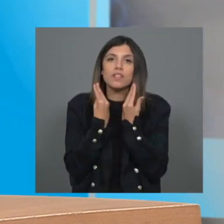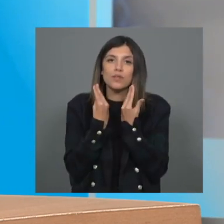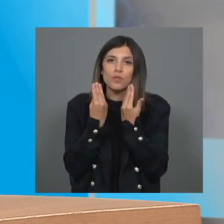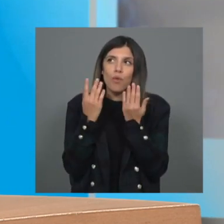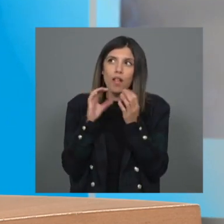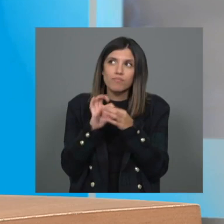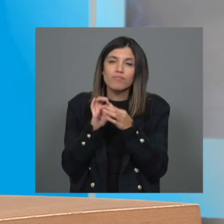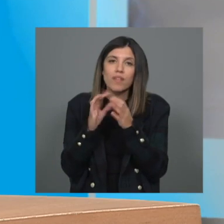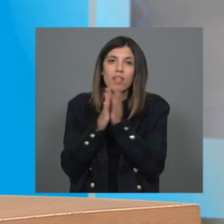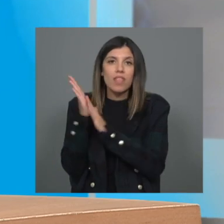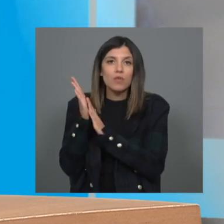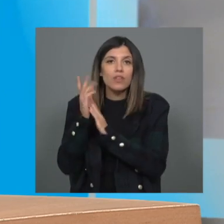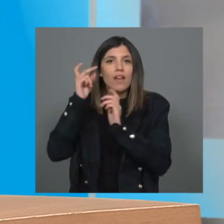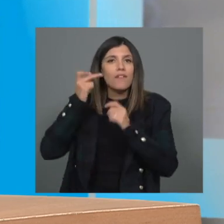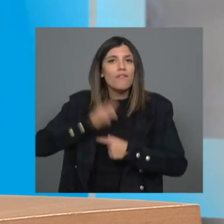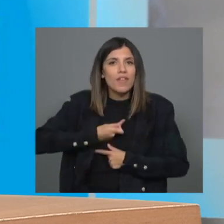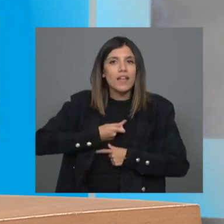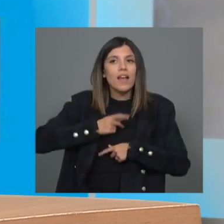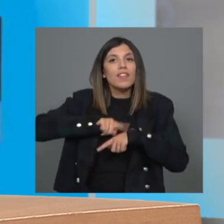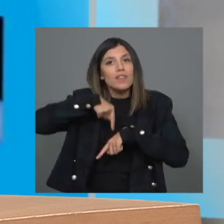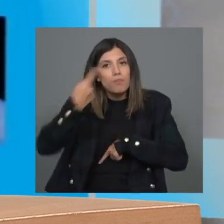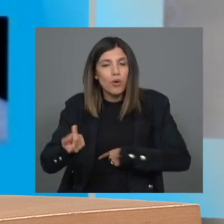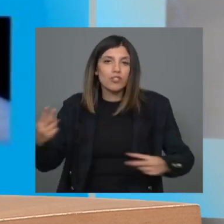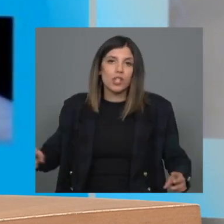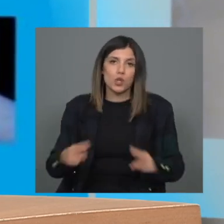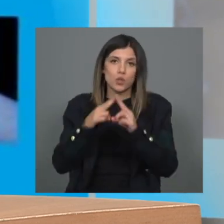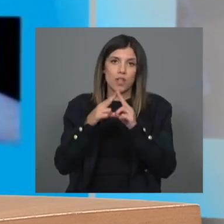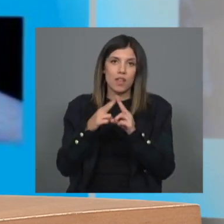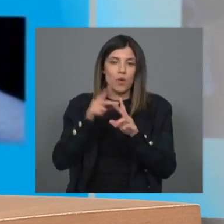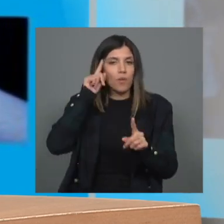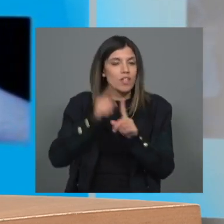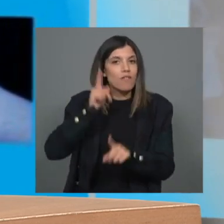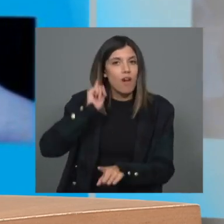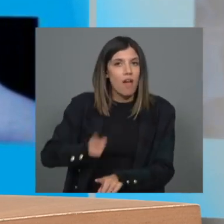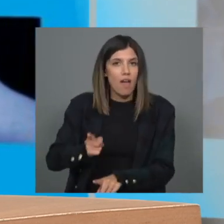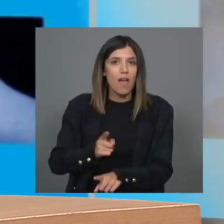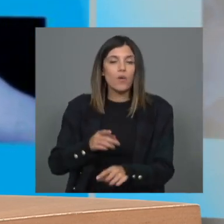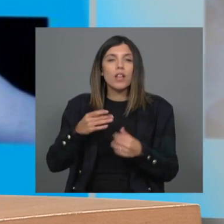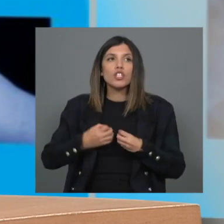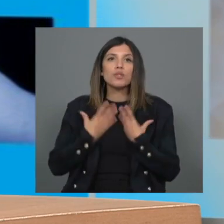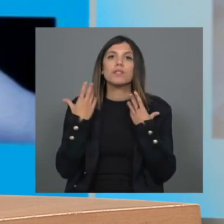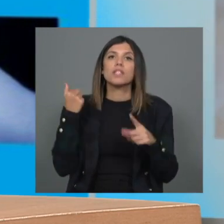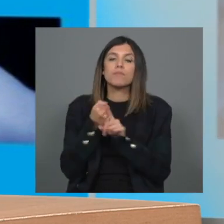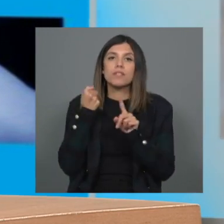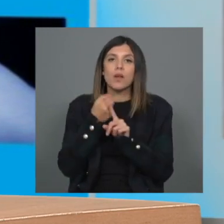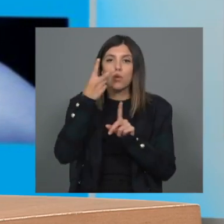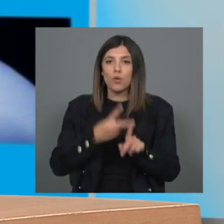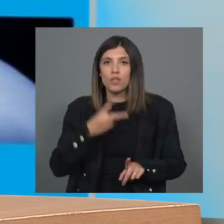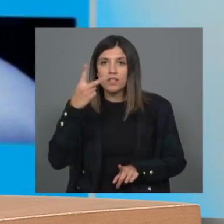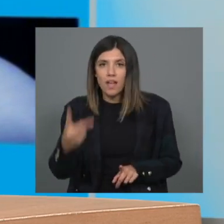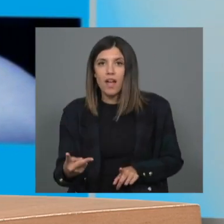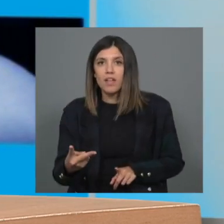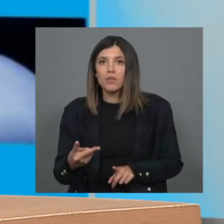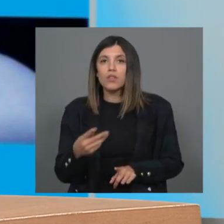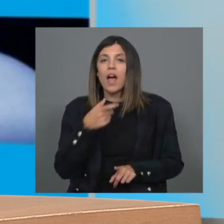é o principal objetivo. E enquanto tivermos isso absolutamente claro no nosso espírito de missão destes próximos 2 anos, acho que estaremos a fazer um bom